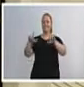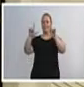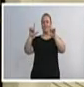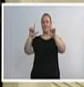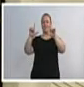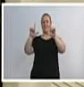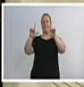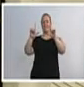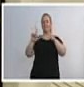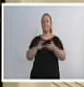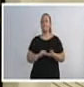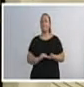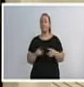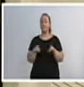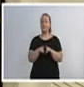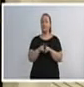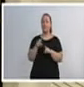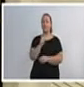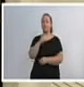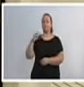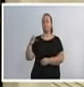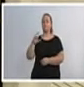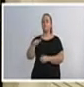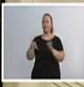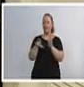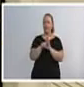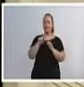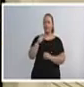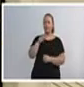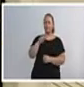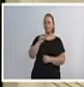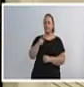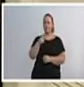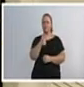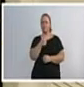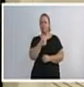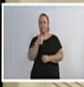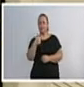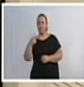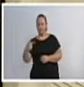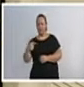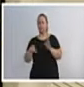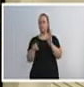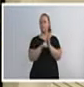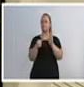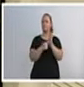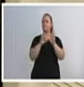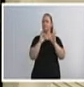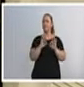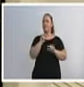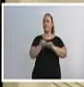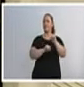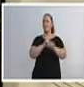nós temos uma lei estadual de Santa Catarina, que é a Lei 15.127 de 2010, e essa lei prevê no seu artigo 1º,